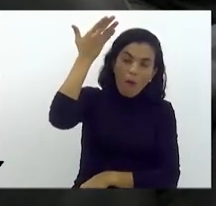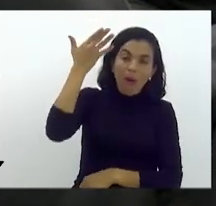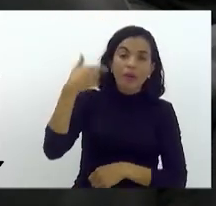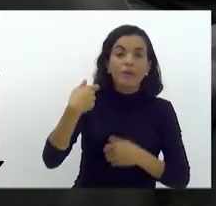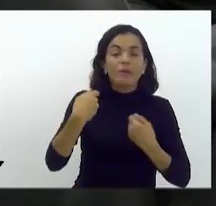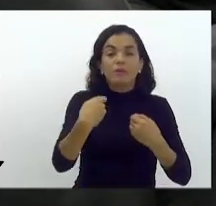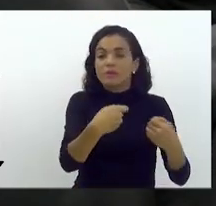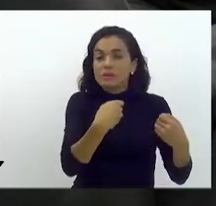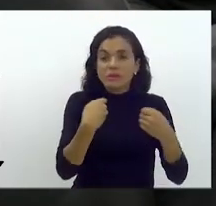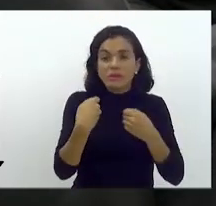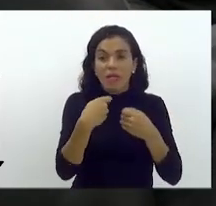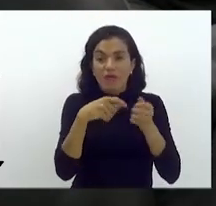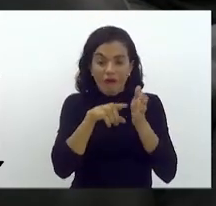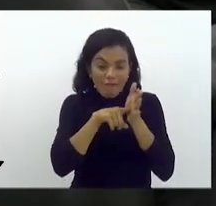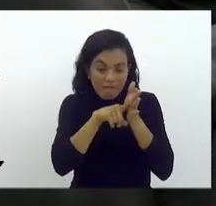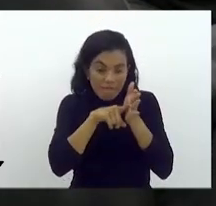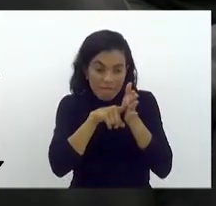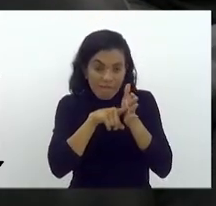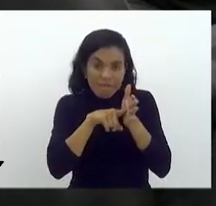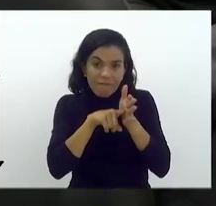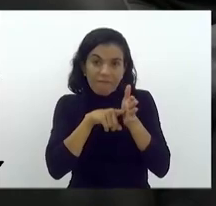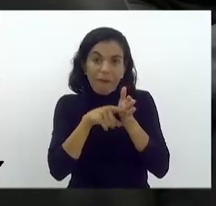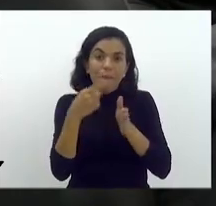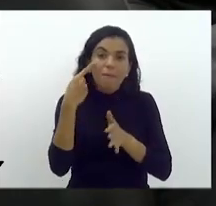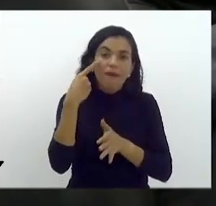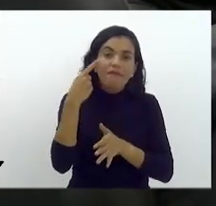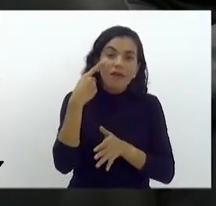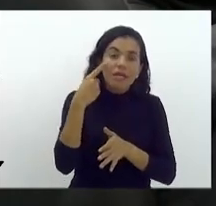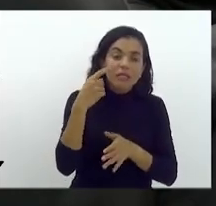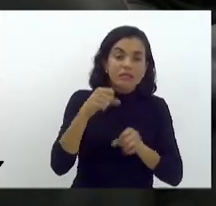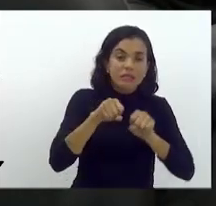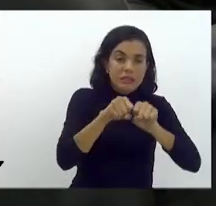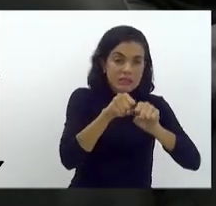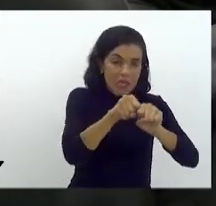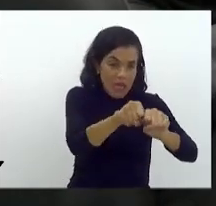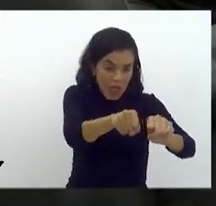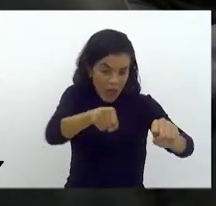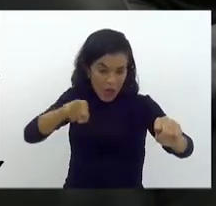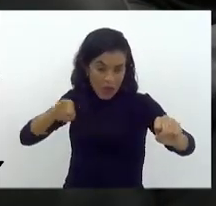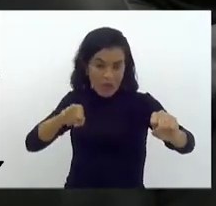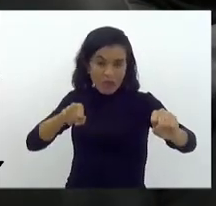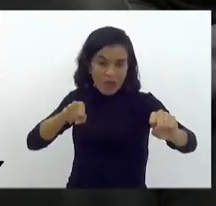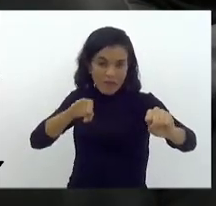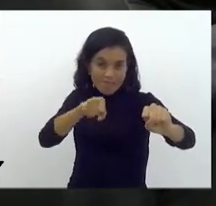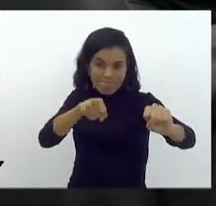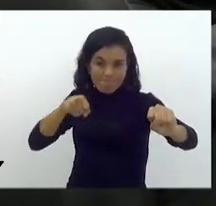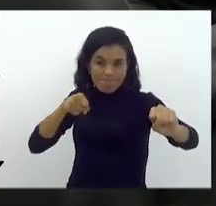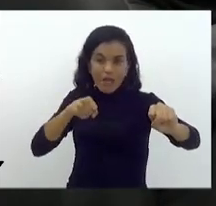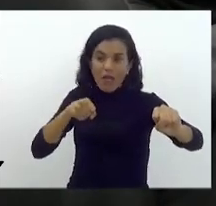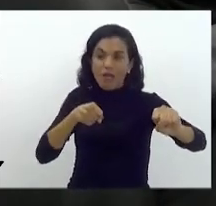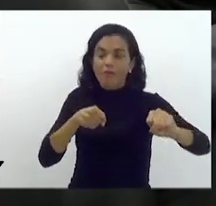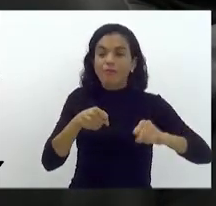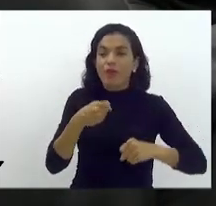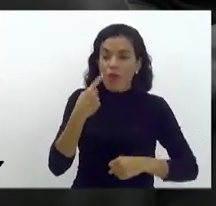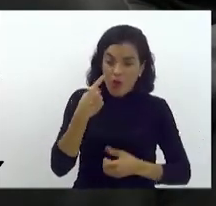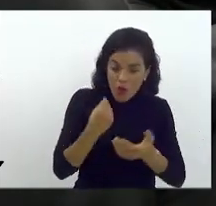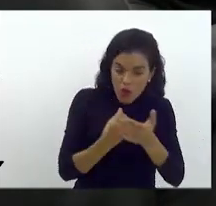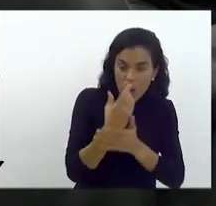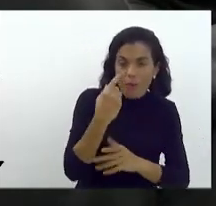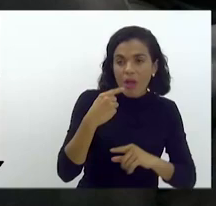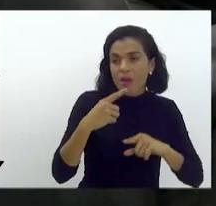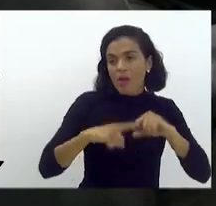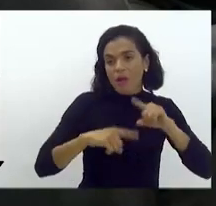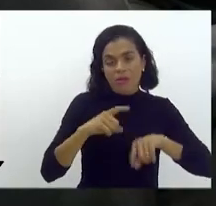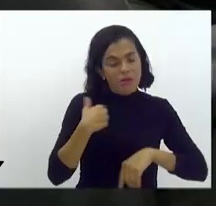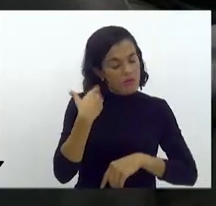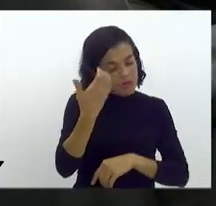precisava fazer um exame nessa tensão dessa corda para ver se realmente estava bem projetado ou não compra equipamento Não não